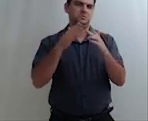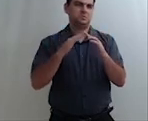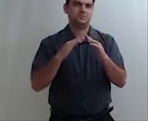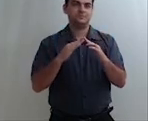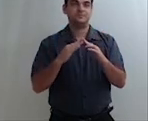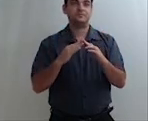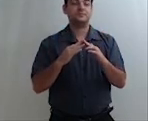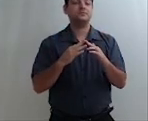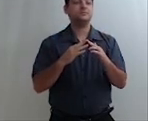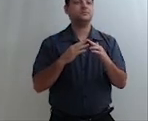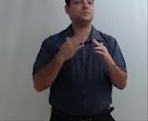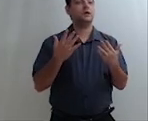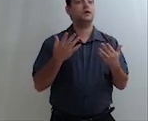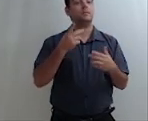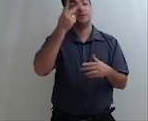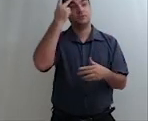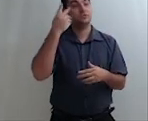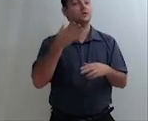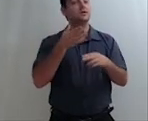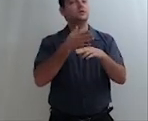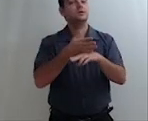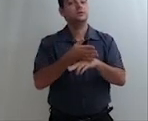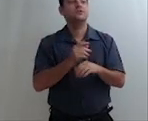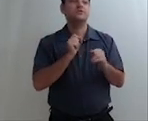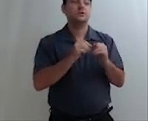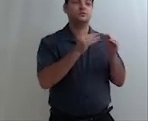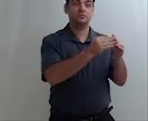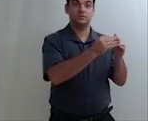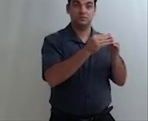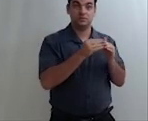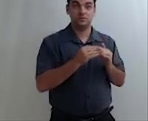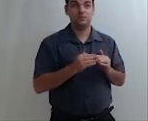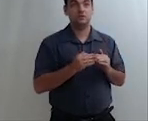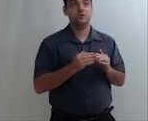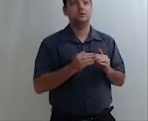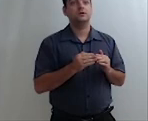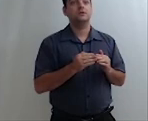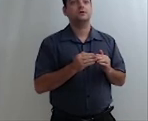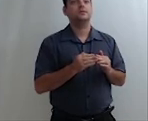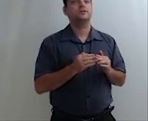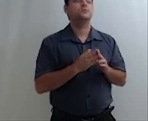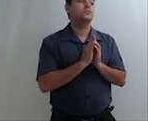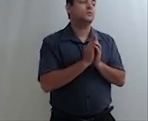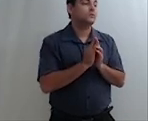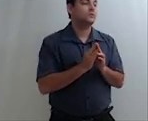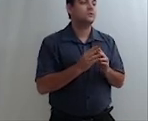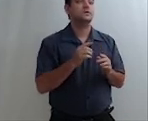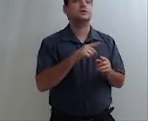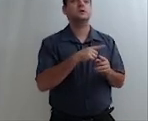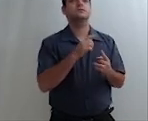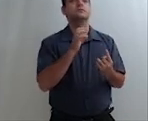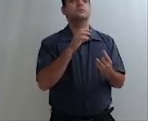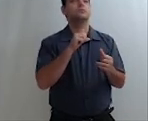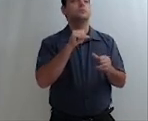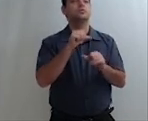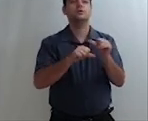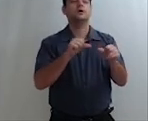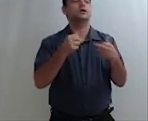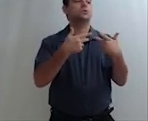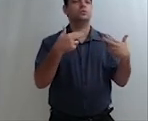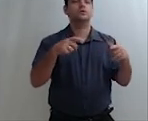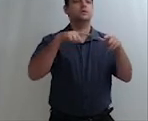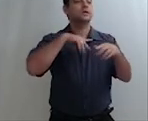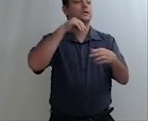personalidade o locador havia feito pedido de que não of de que não fosse manipulado determinados objetos que se encontravam no